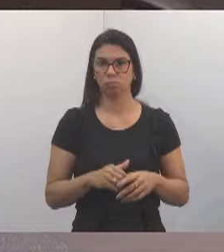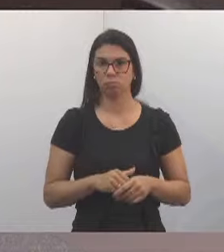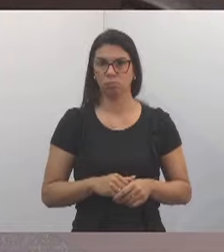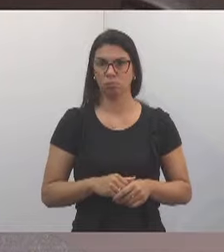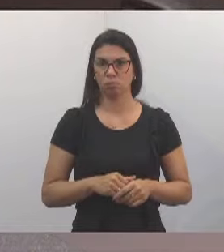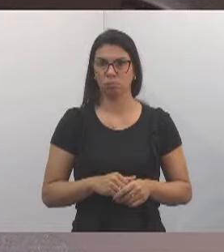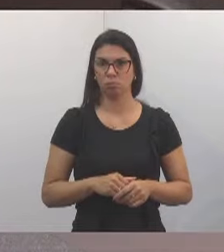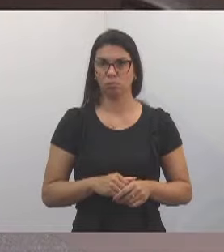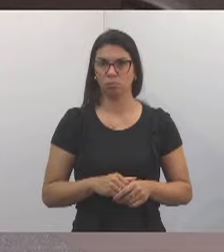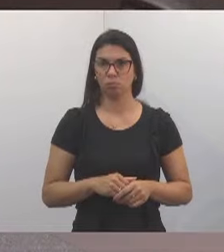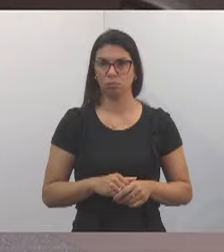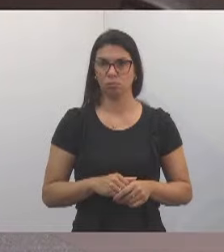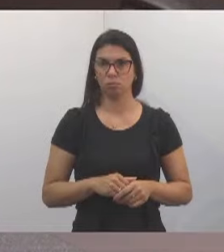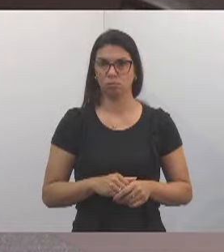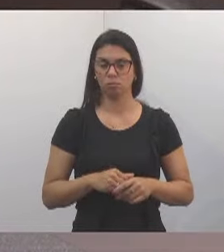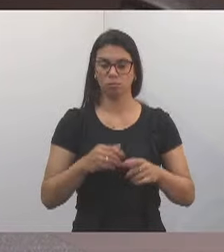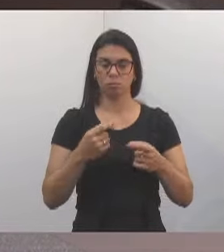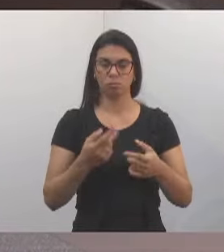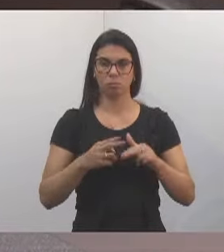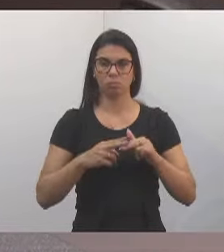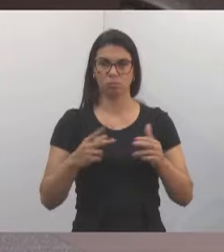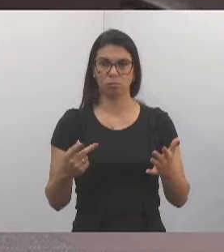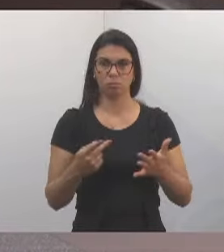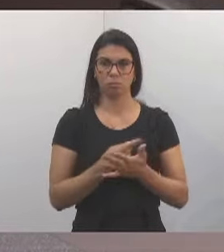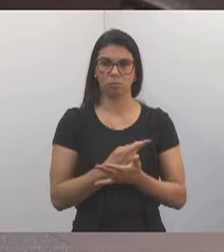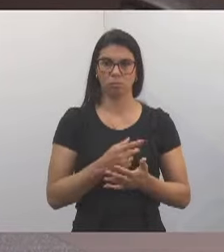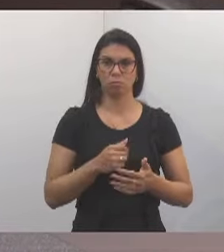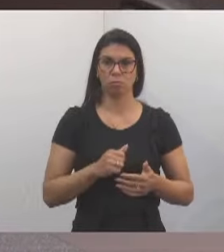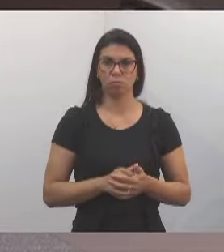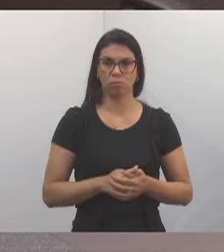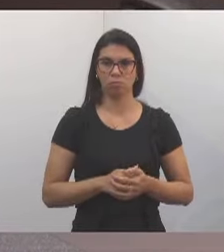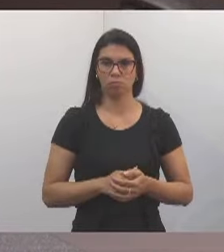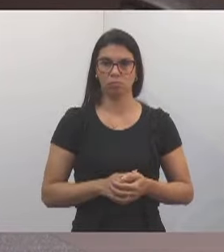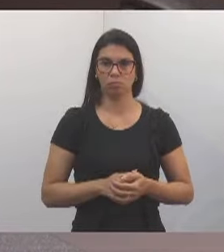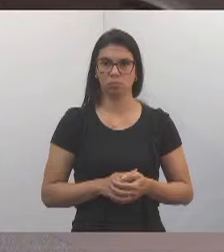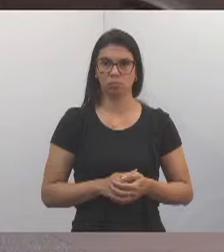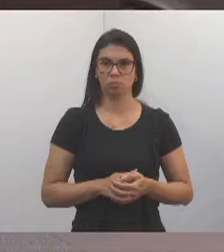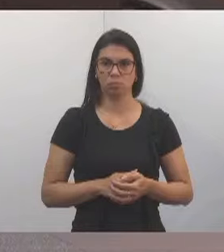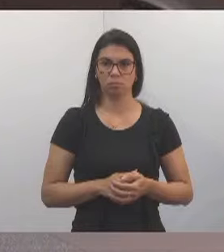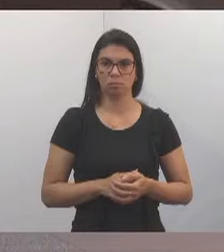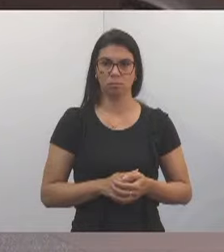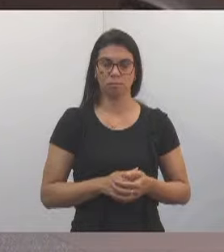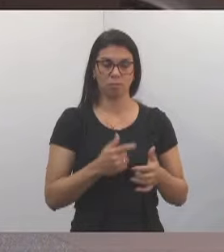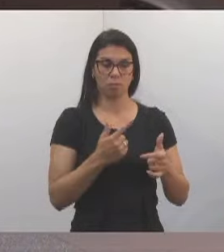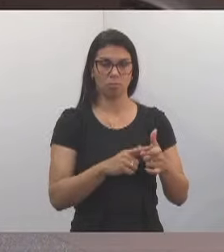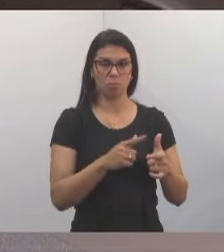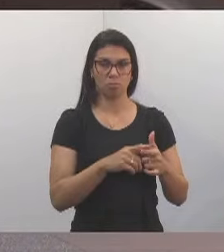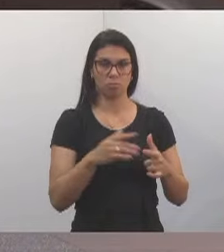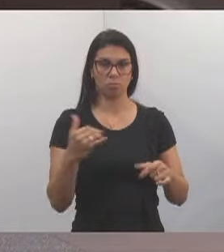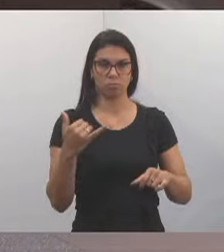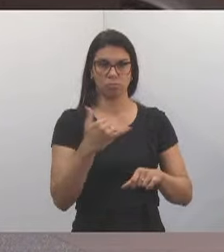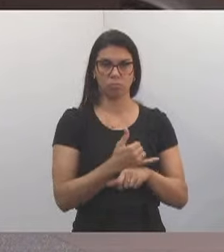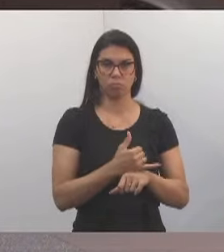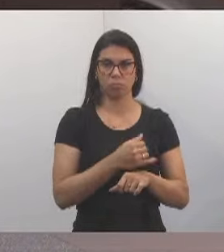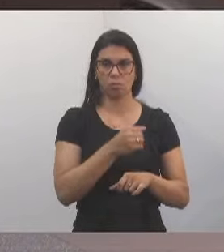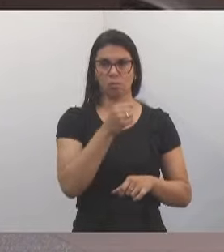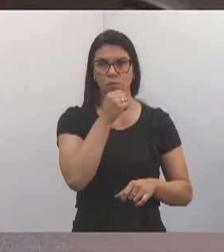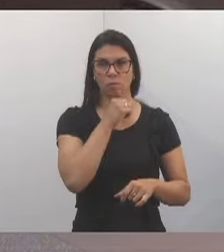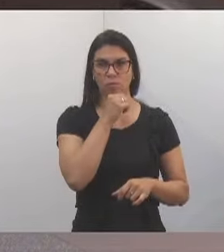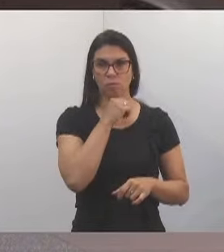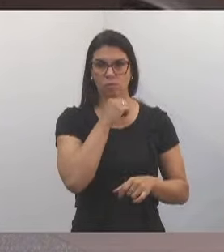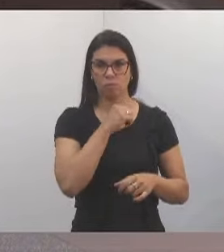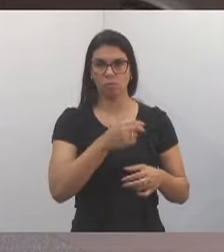digamos. Assim, acontece que esses gomos estão enferrujados, o que ocasionou uma rachadura bem